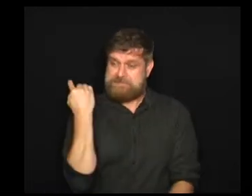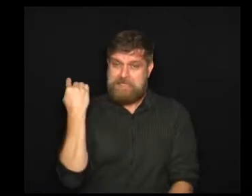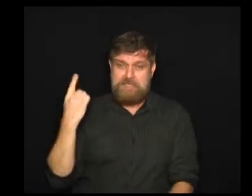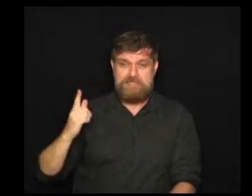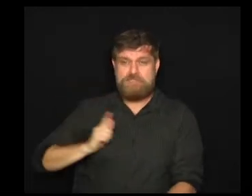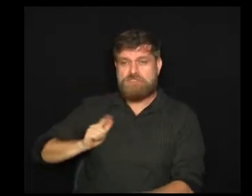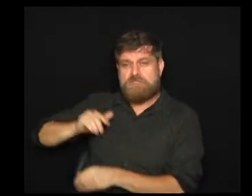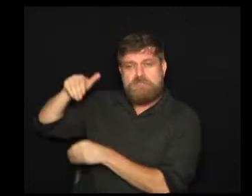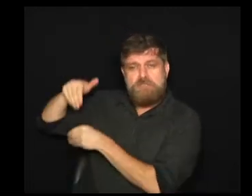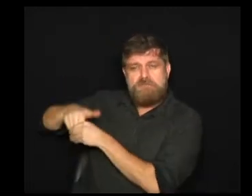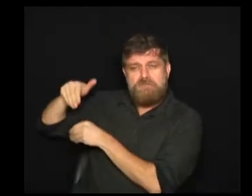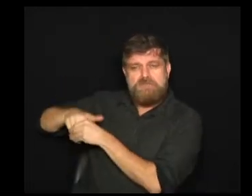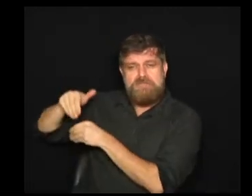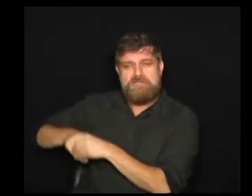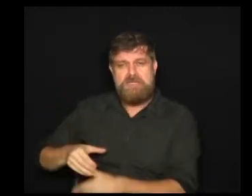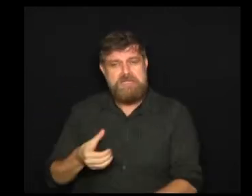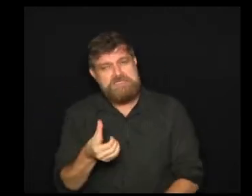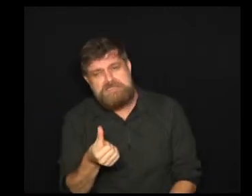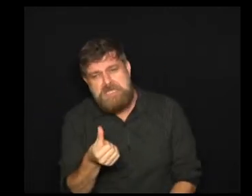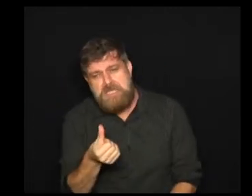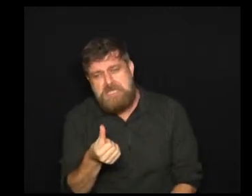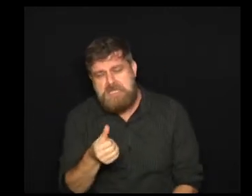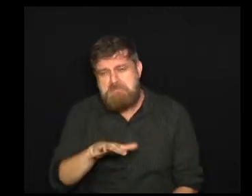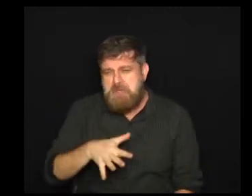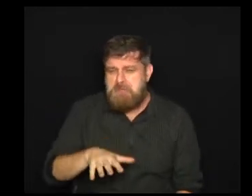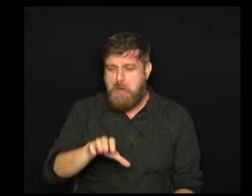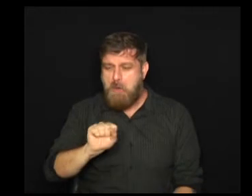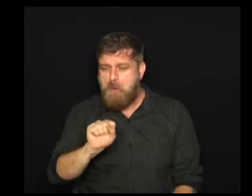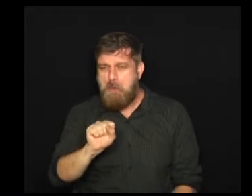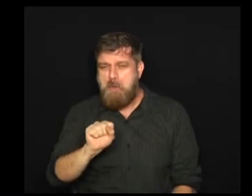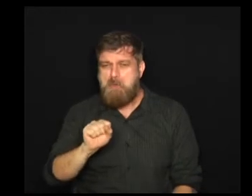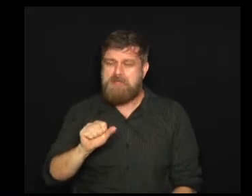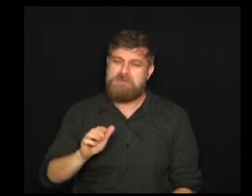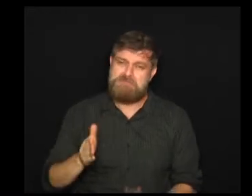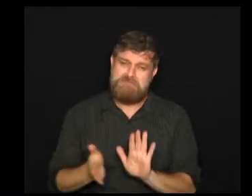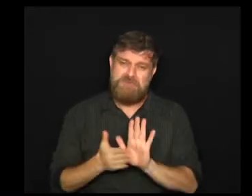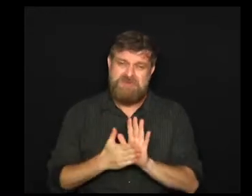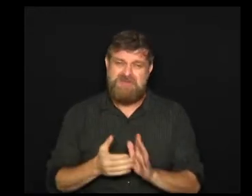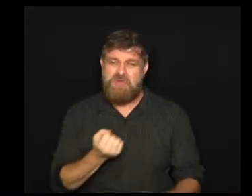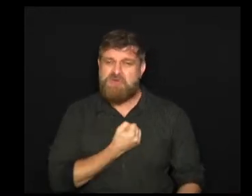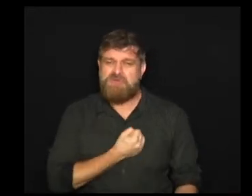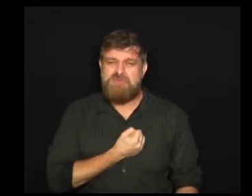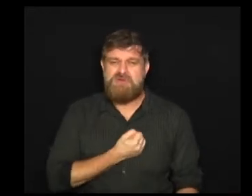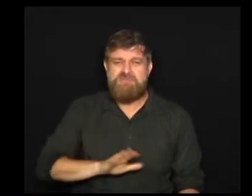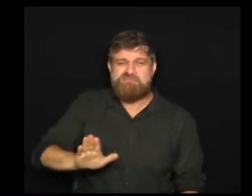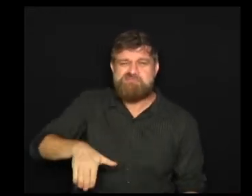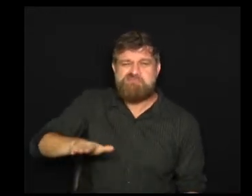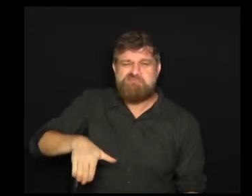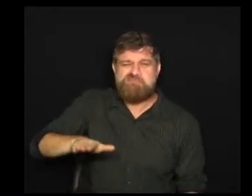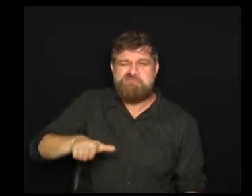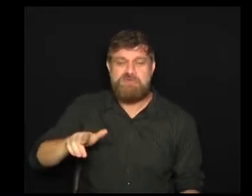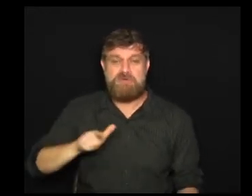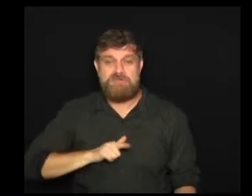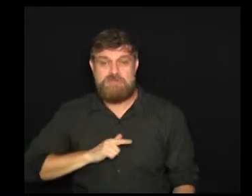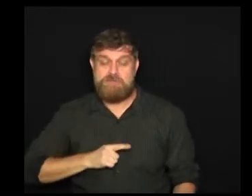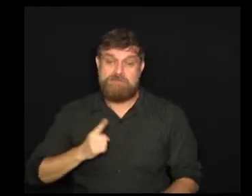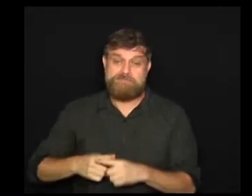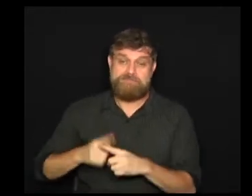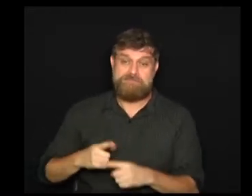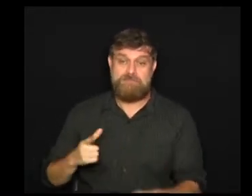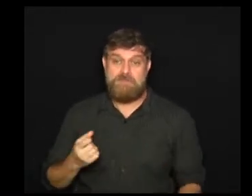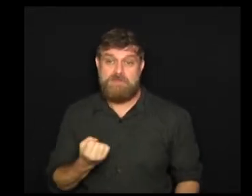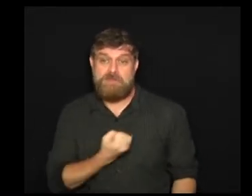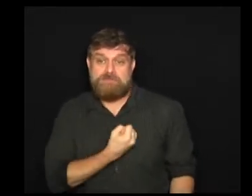aprovadas 6, 8 propostas, 10, 12, então era um número bem baixo, justificável, porque os